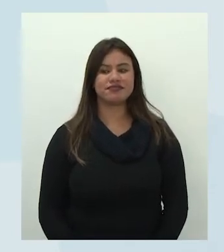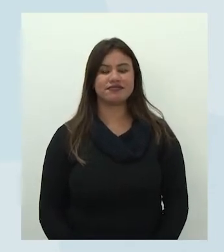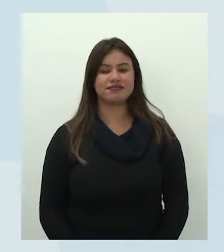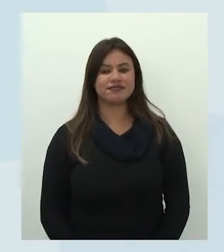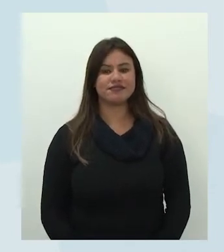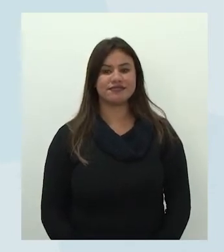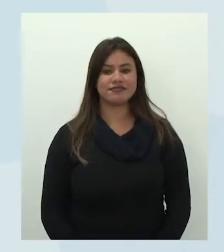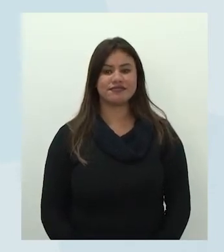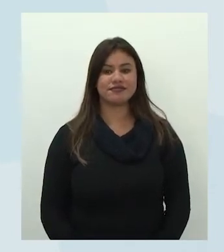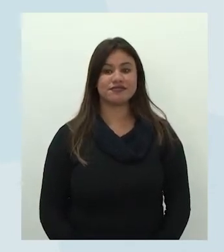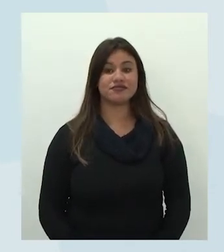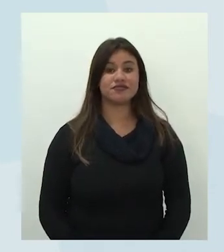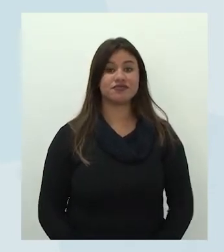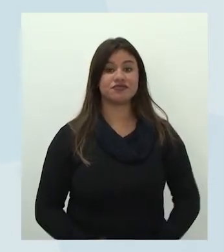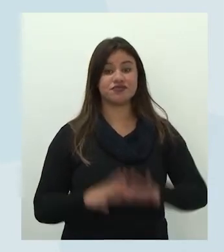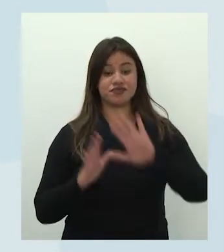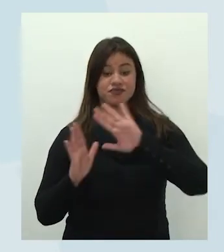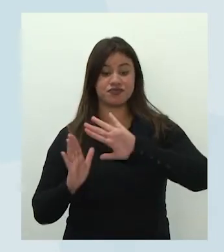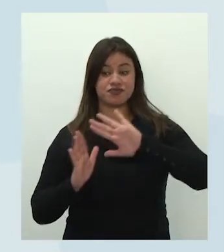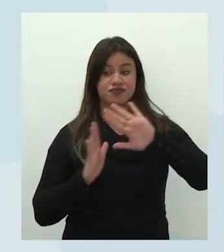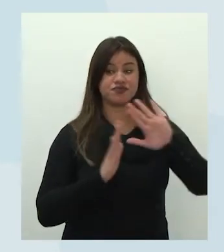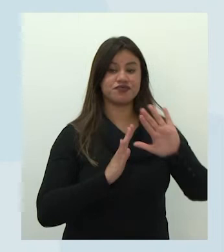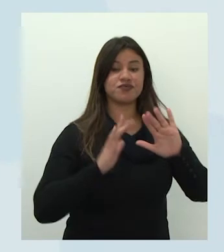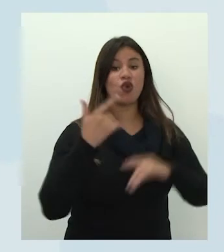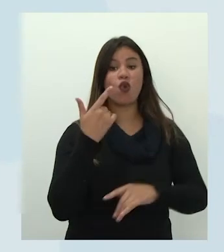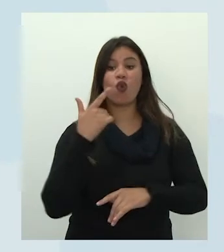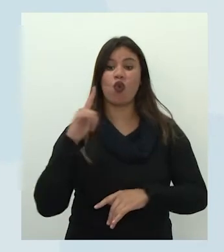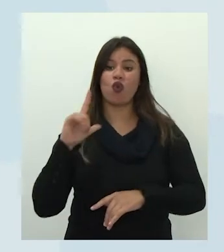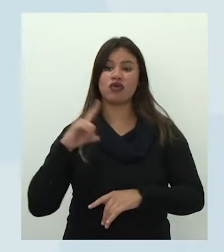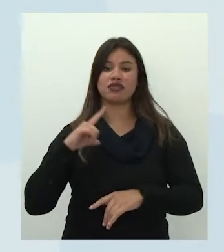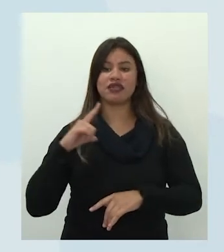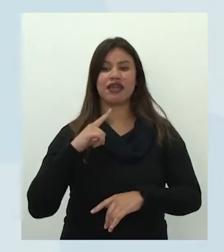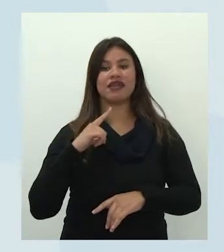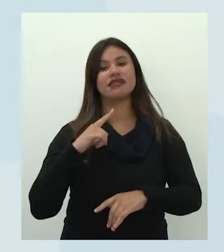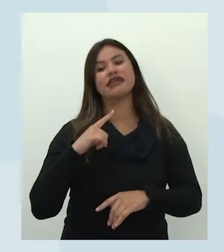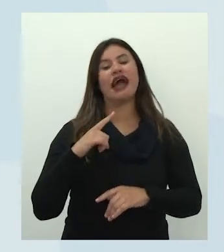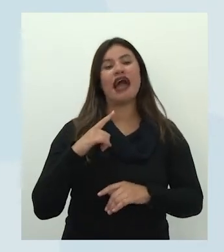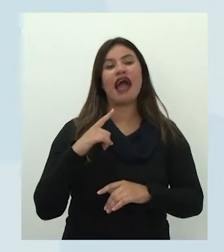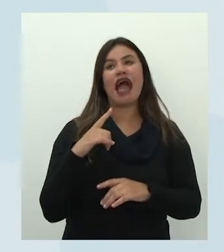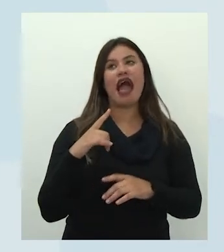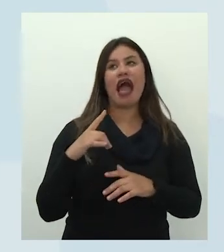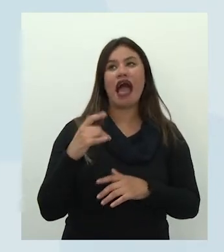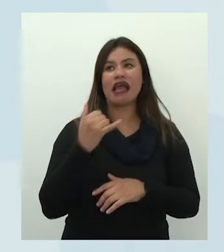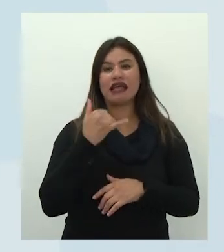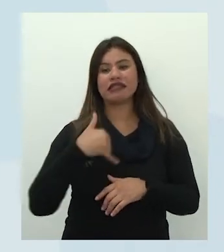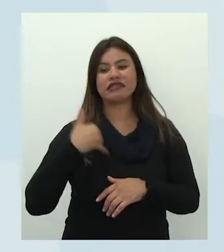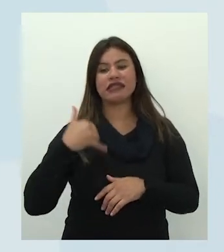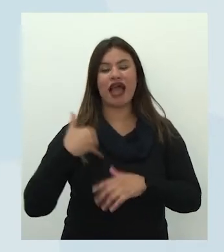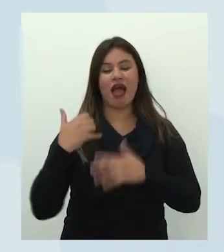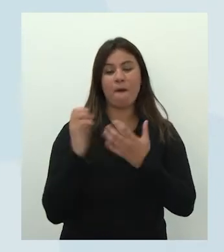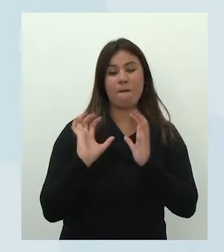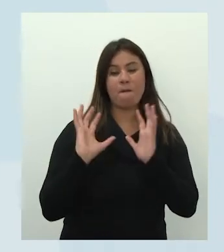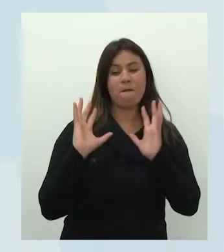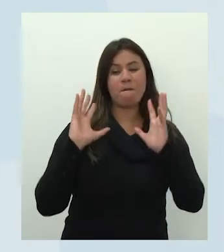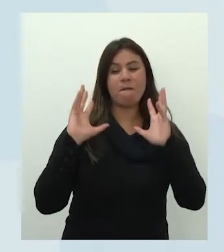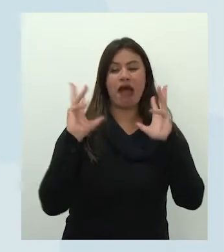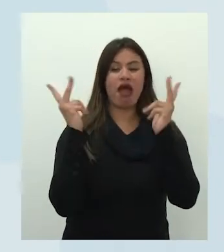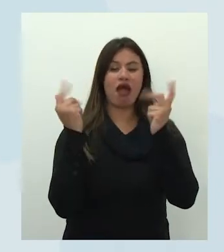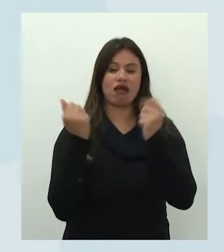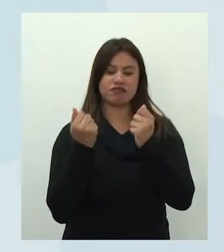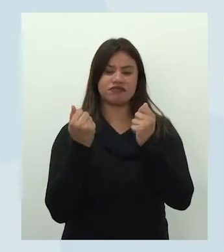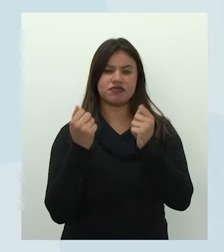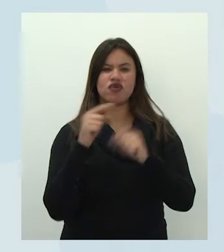Por outro lado, também não precisamos dourar a pílula, né? Não sei se vocês já conversaram